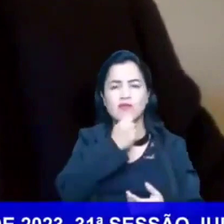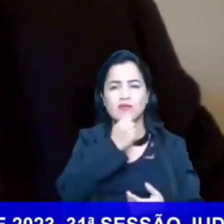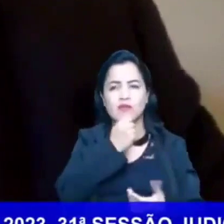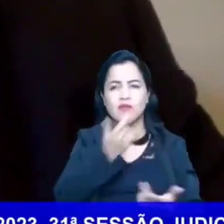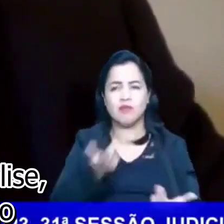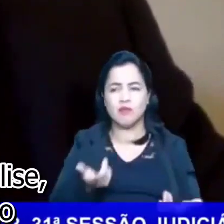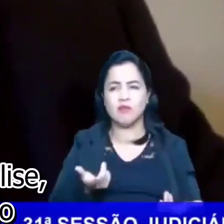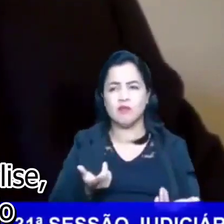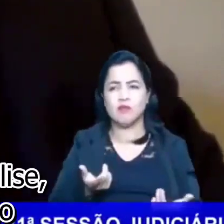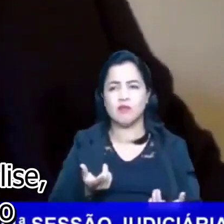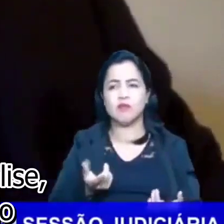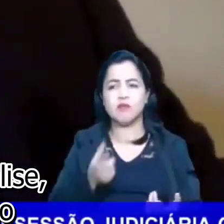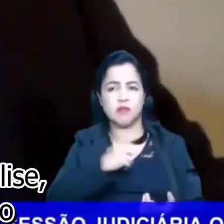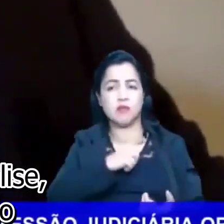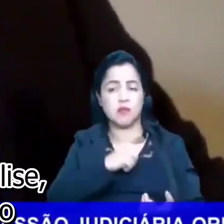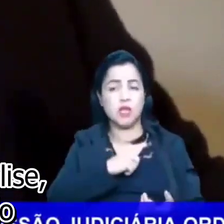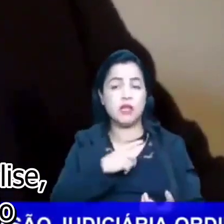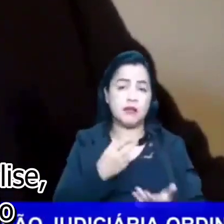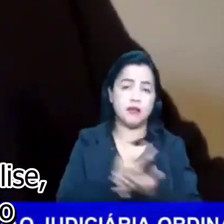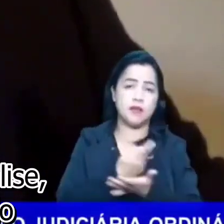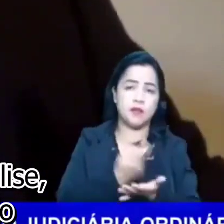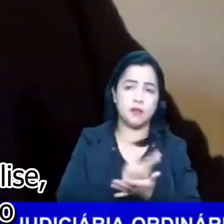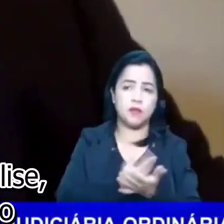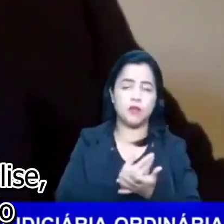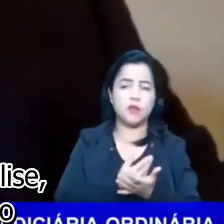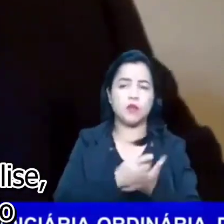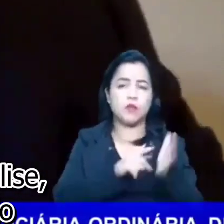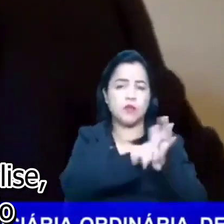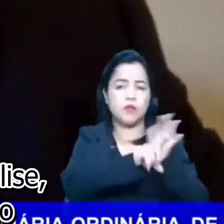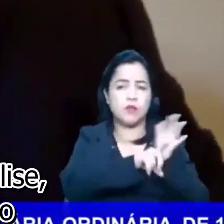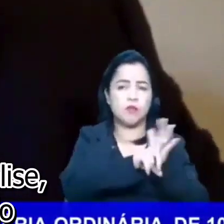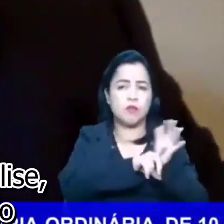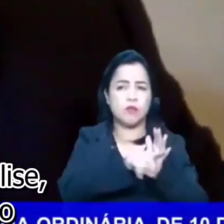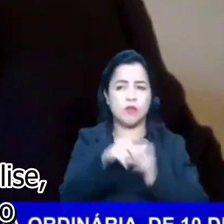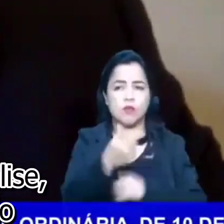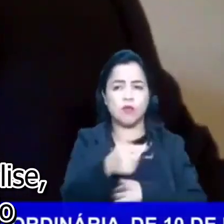que tenha, vamos dizer assim, em última análise,